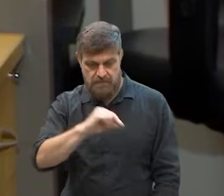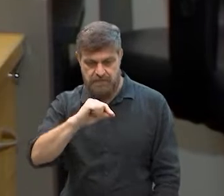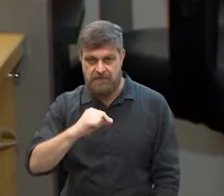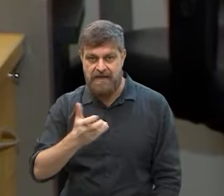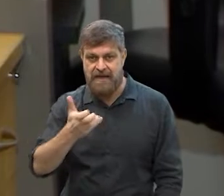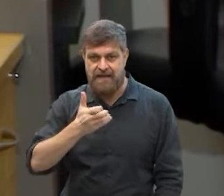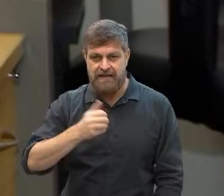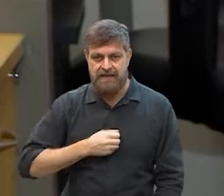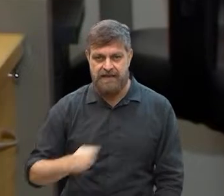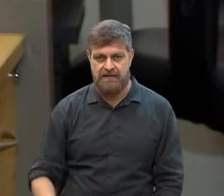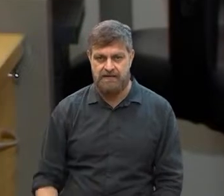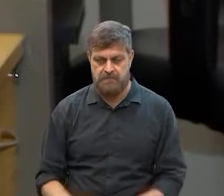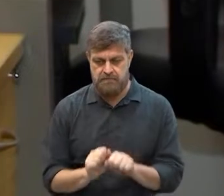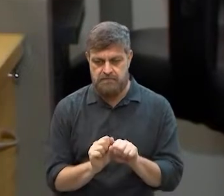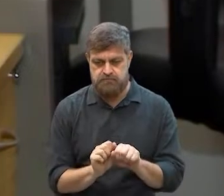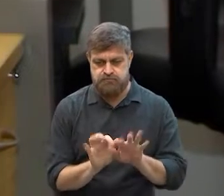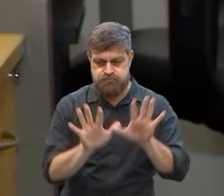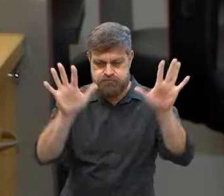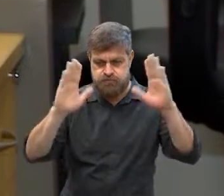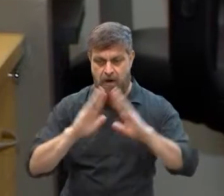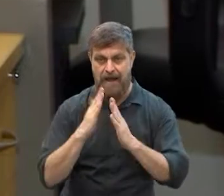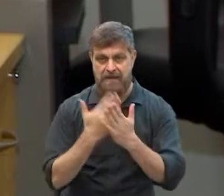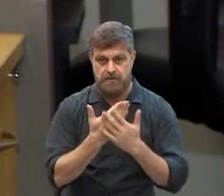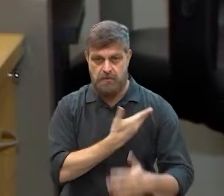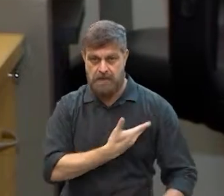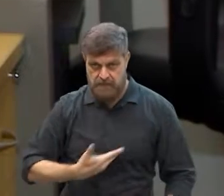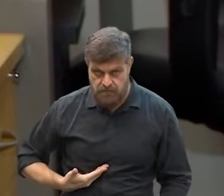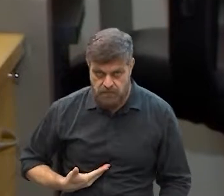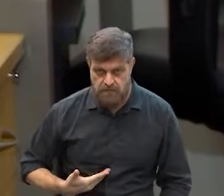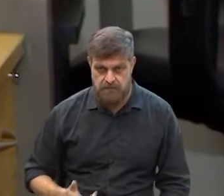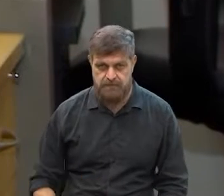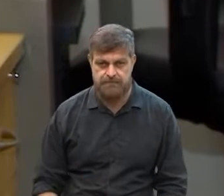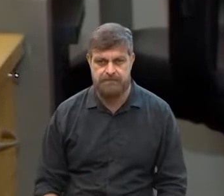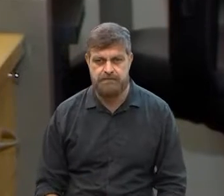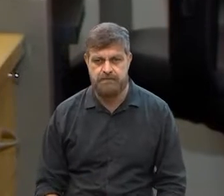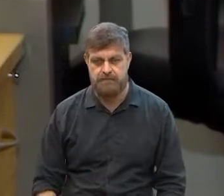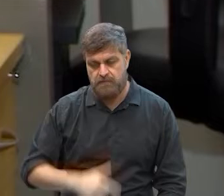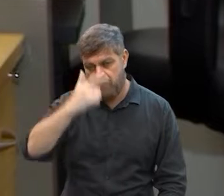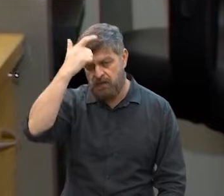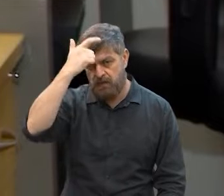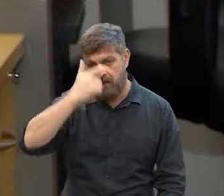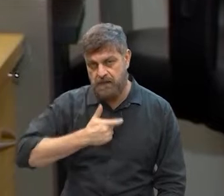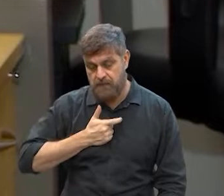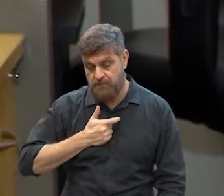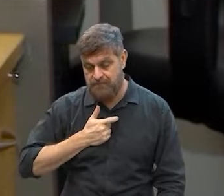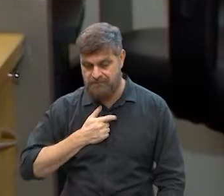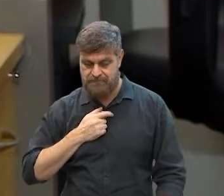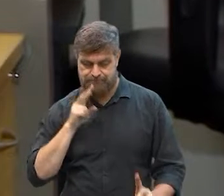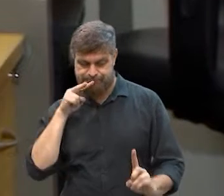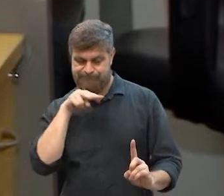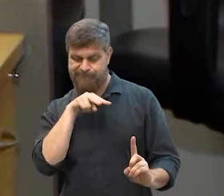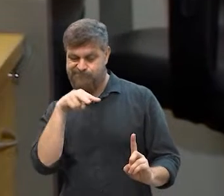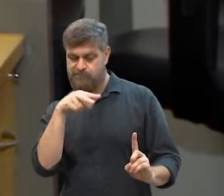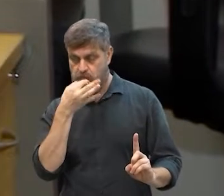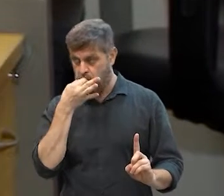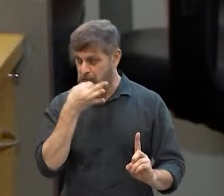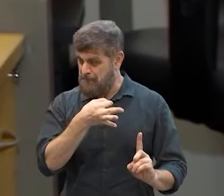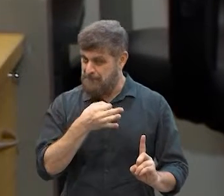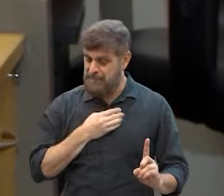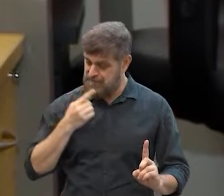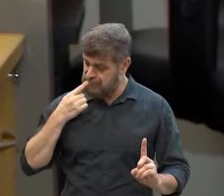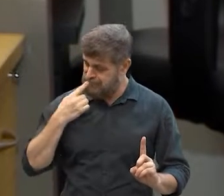esse projeto para o conjunto das escolas públicas. E eu tenho uma visão muito crítica a